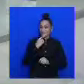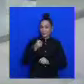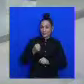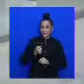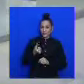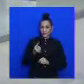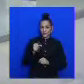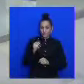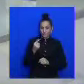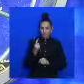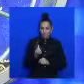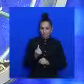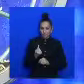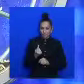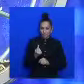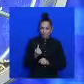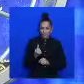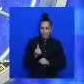Bola vermelha número 1.